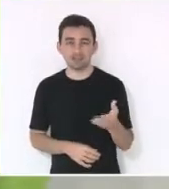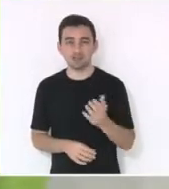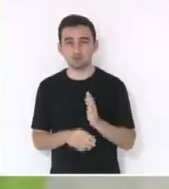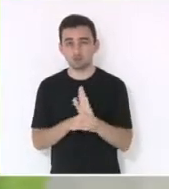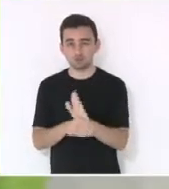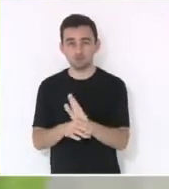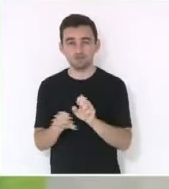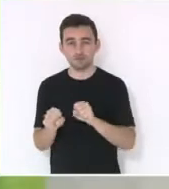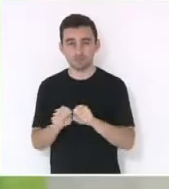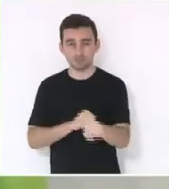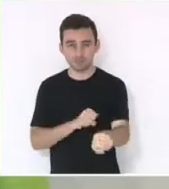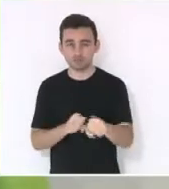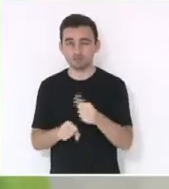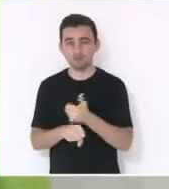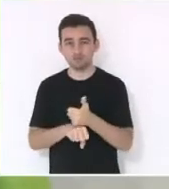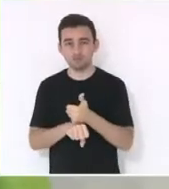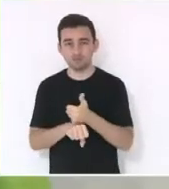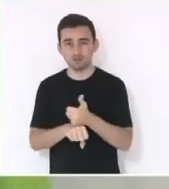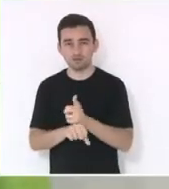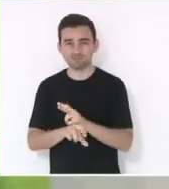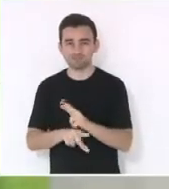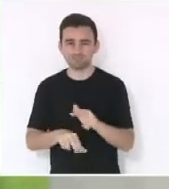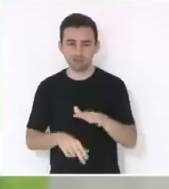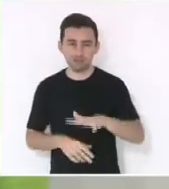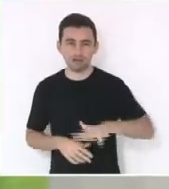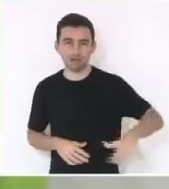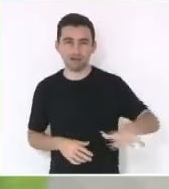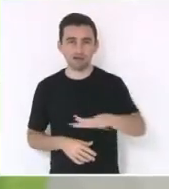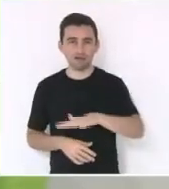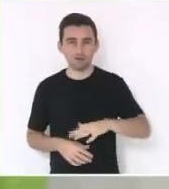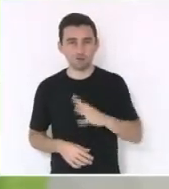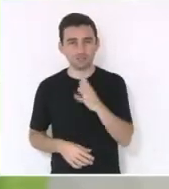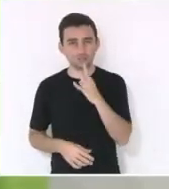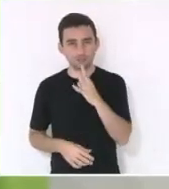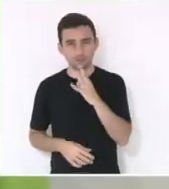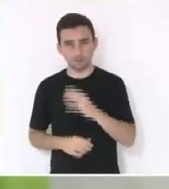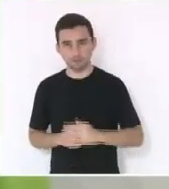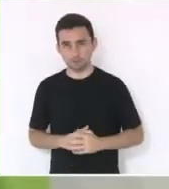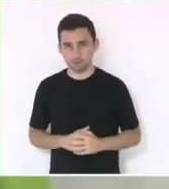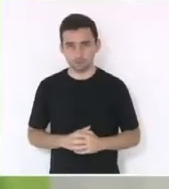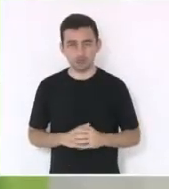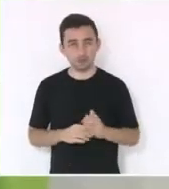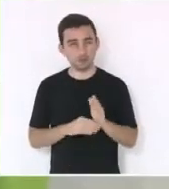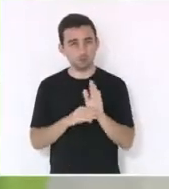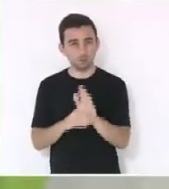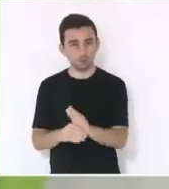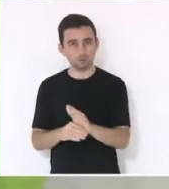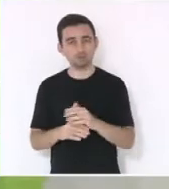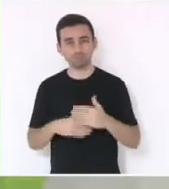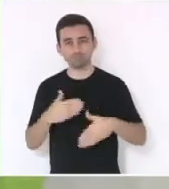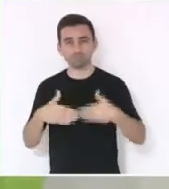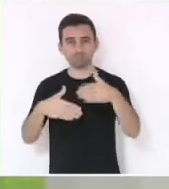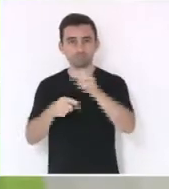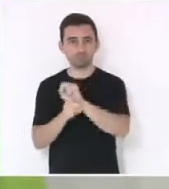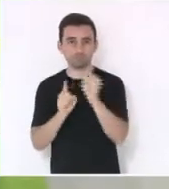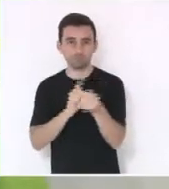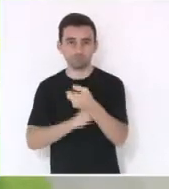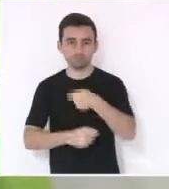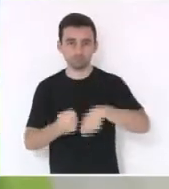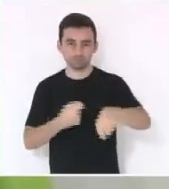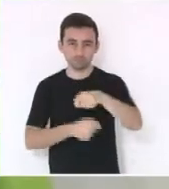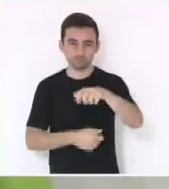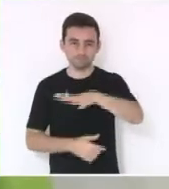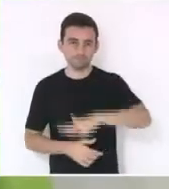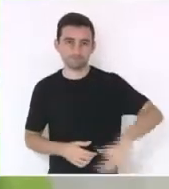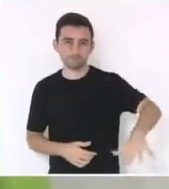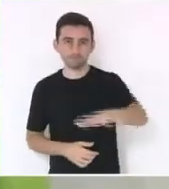do conhecimento e que também, de modo muito importante, contribui para o desenvolvimento socioeconômico desta região e desse